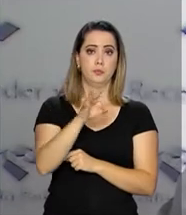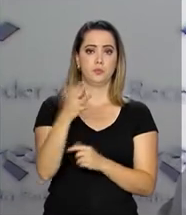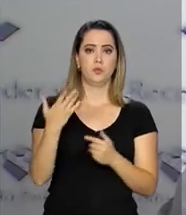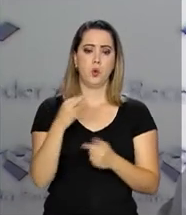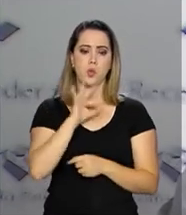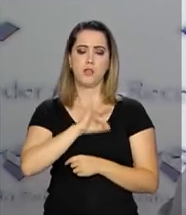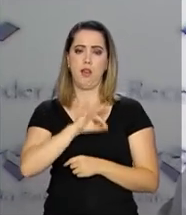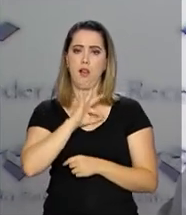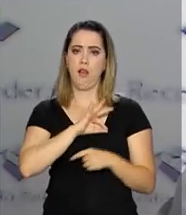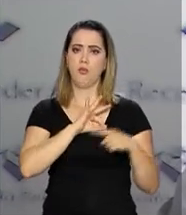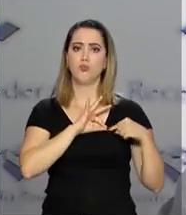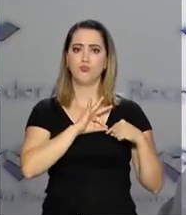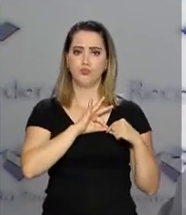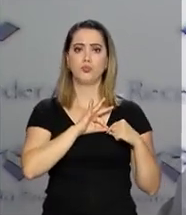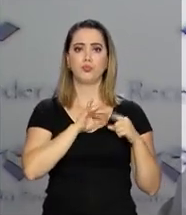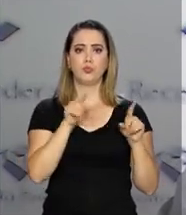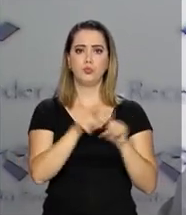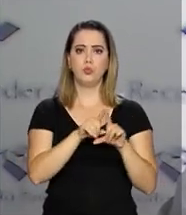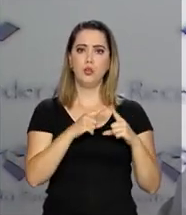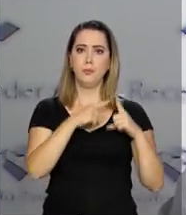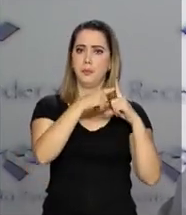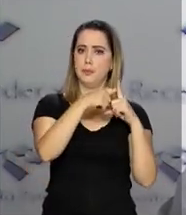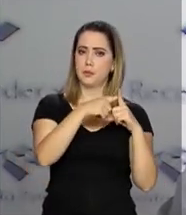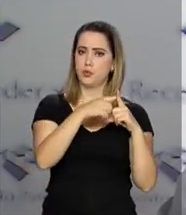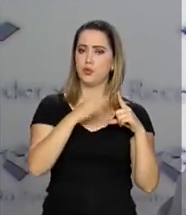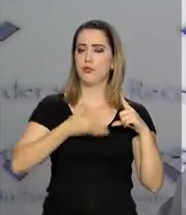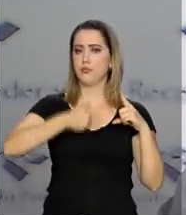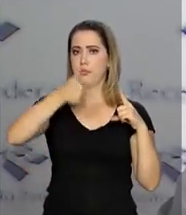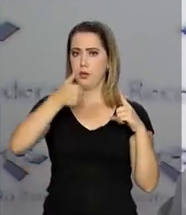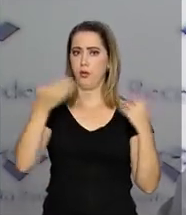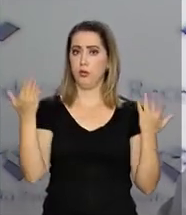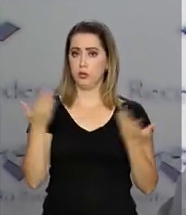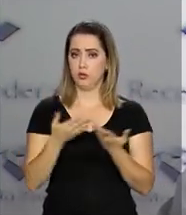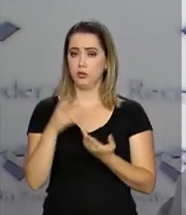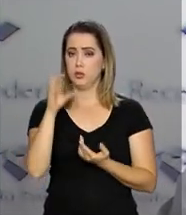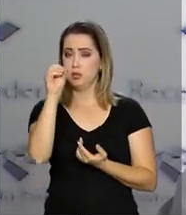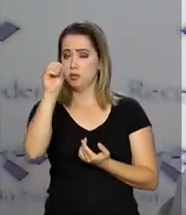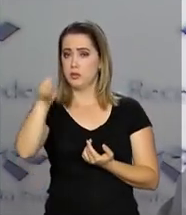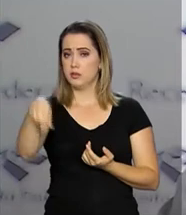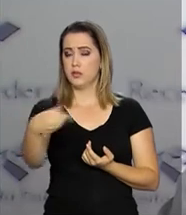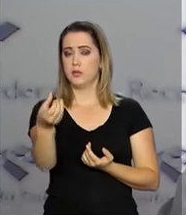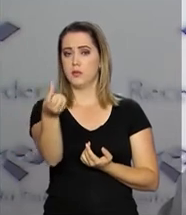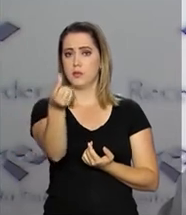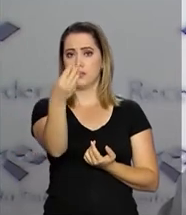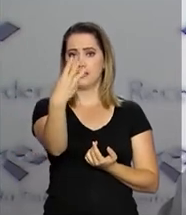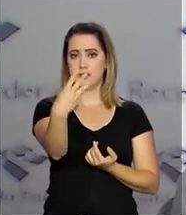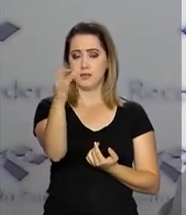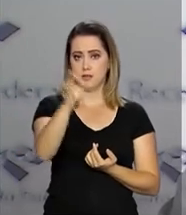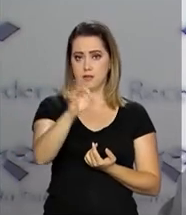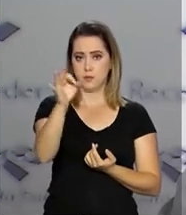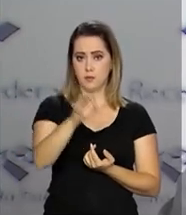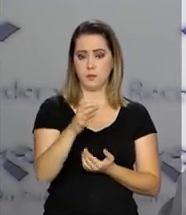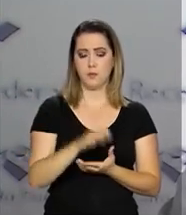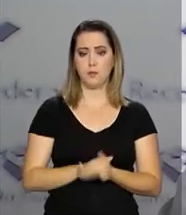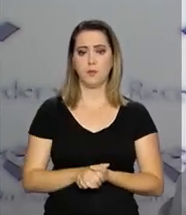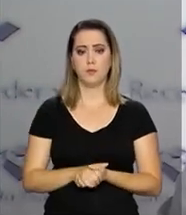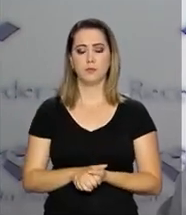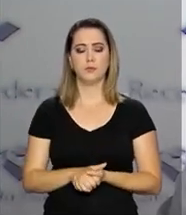com a variação nominal positiva de 2 mil de 0,63 por cento